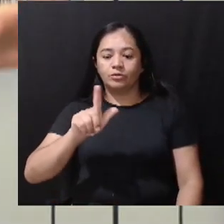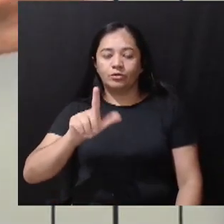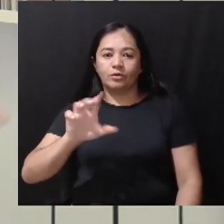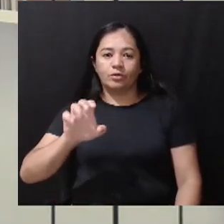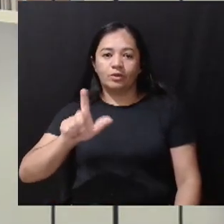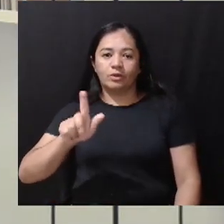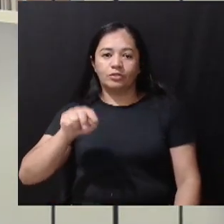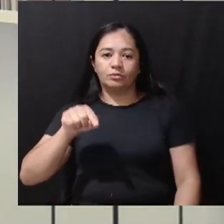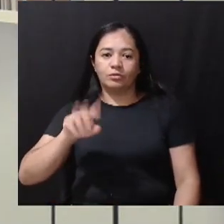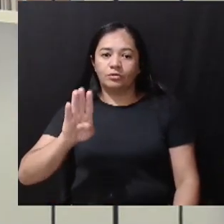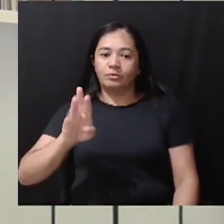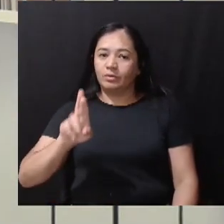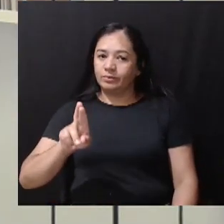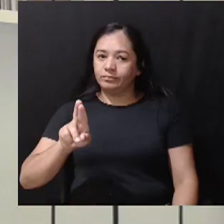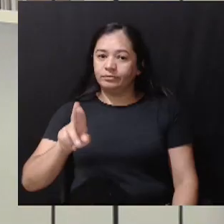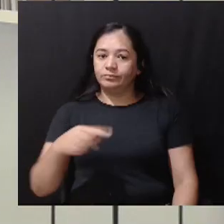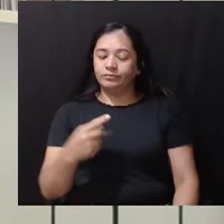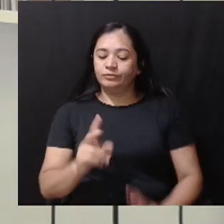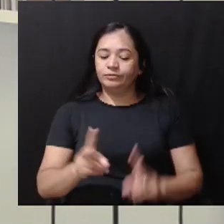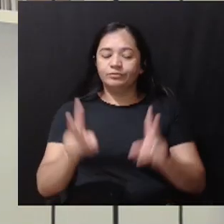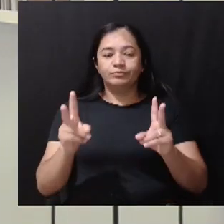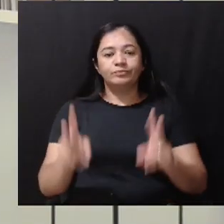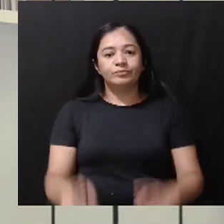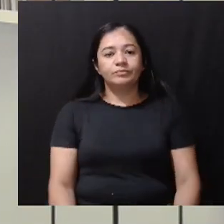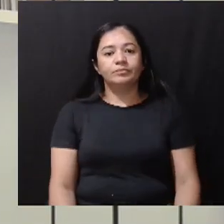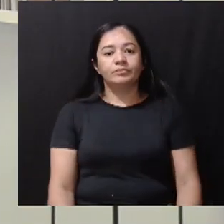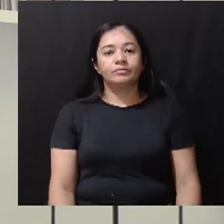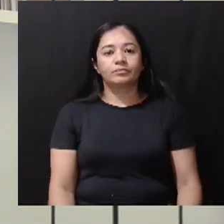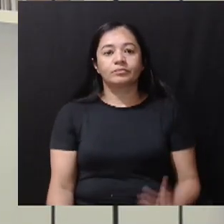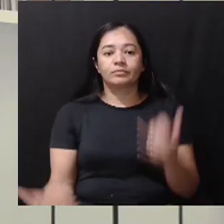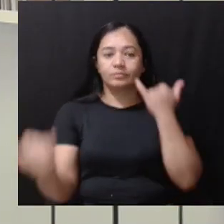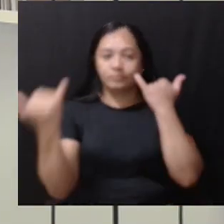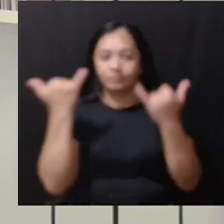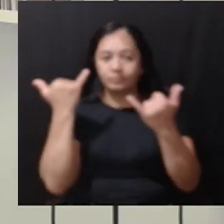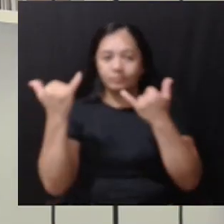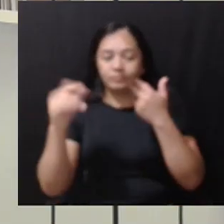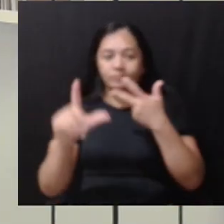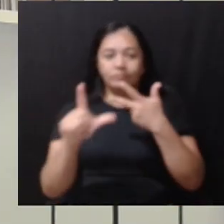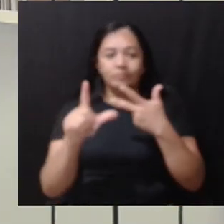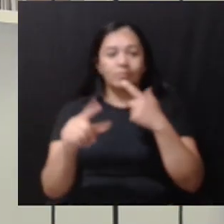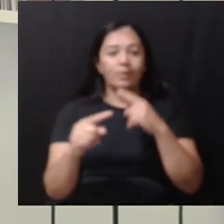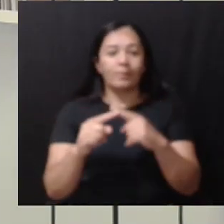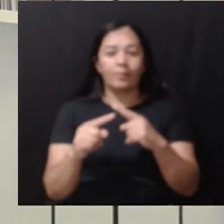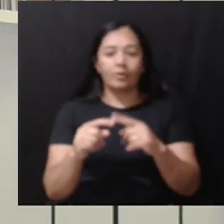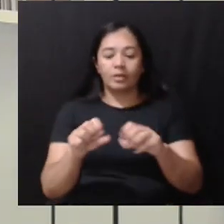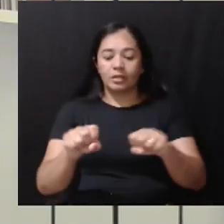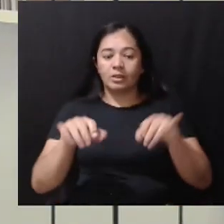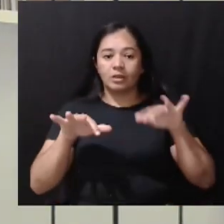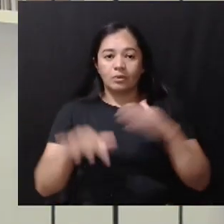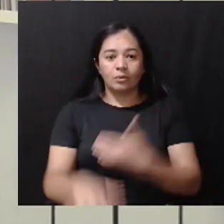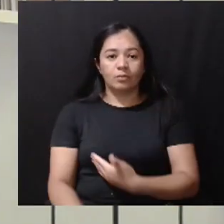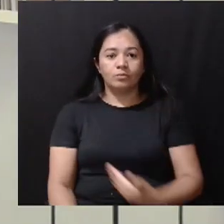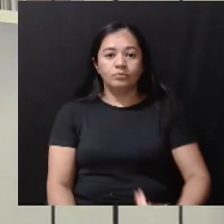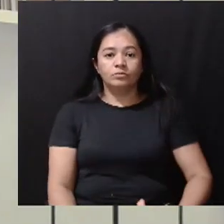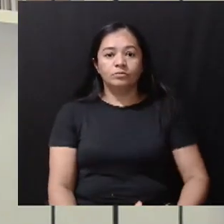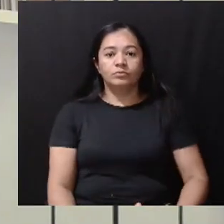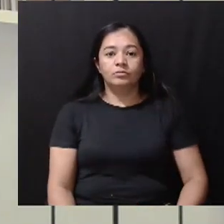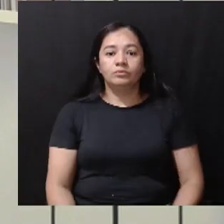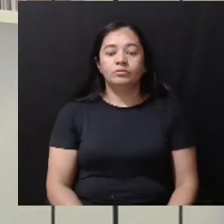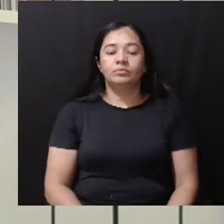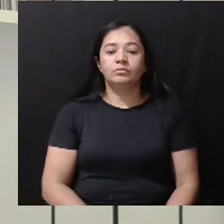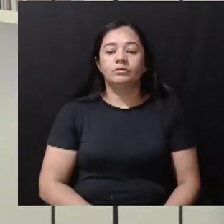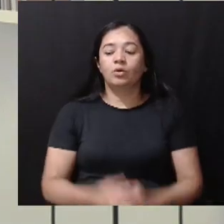campinas.sp.leg.br. A gente segue aqui com as notícias do Legislativo, porque em audiência pública com o Conselho Regional